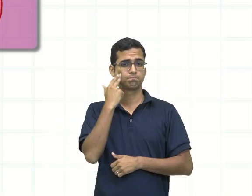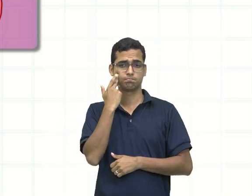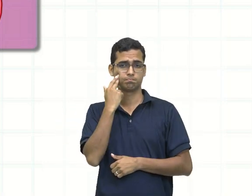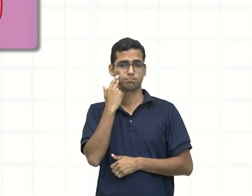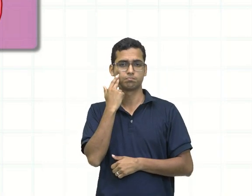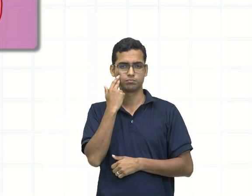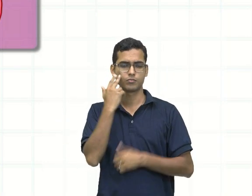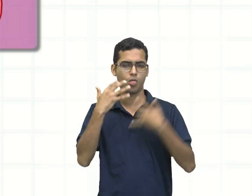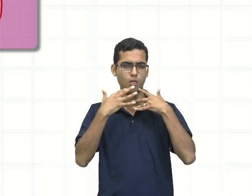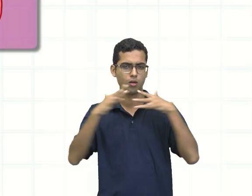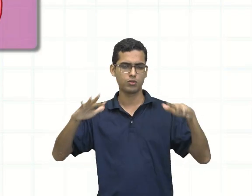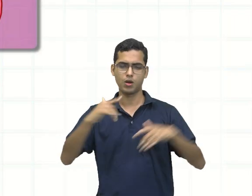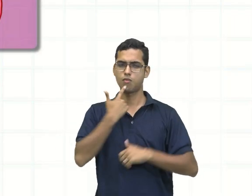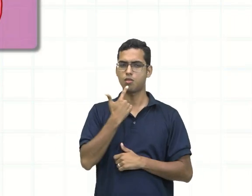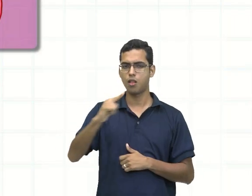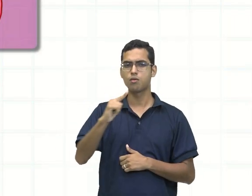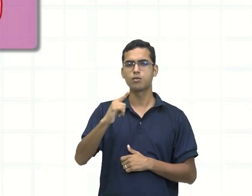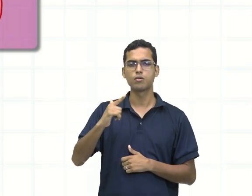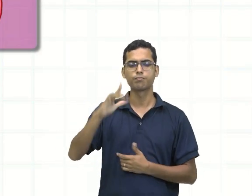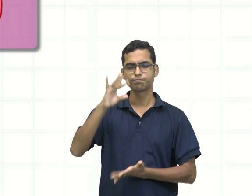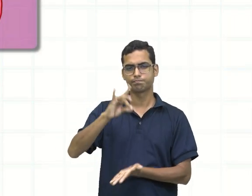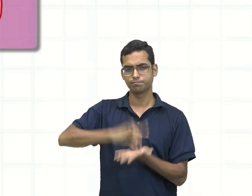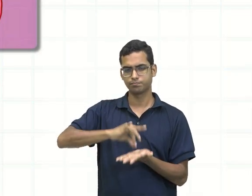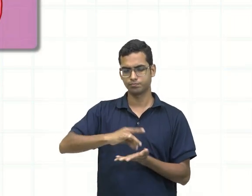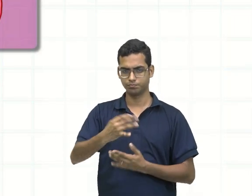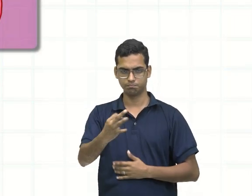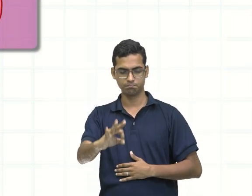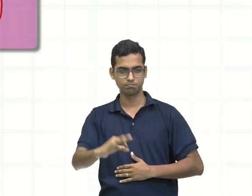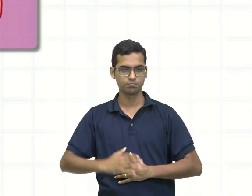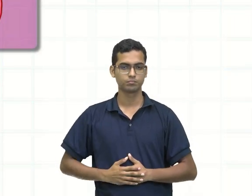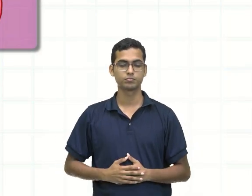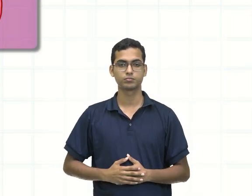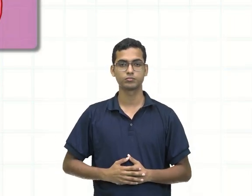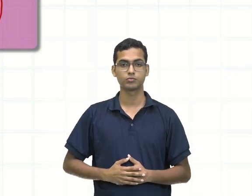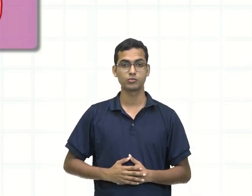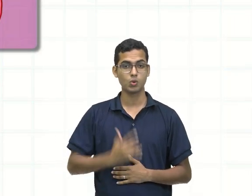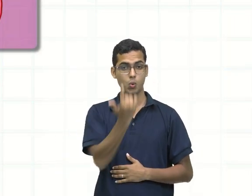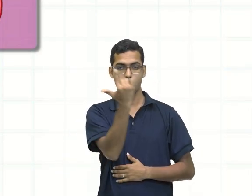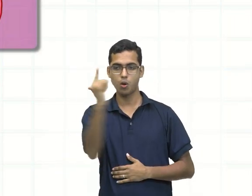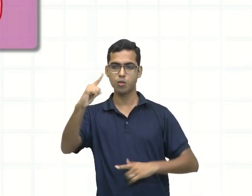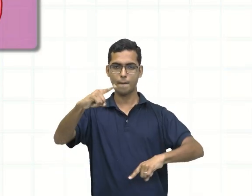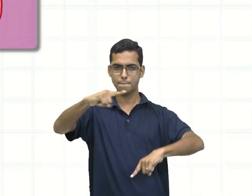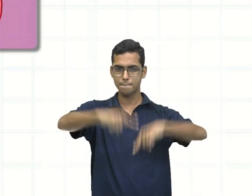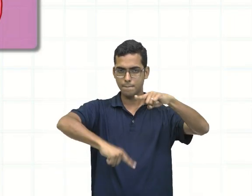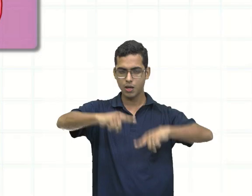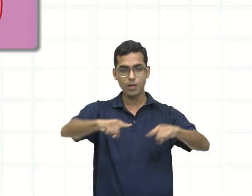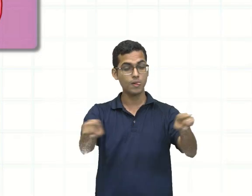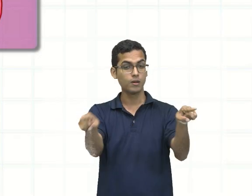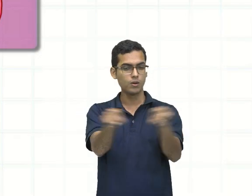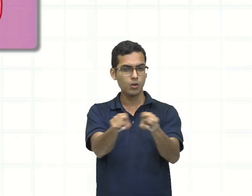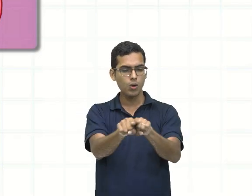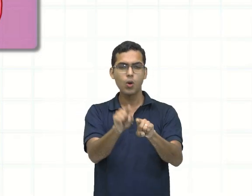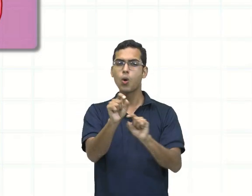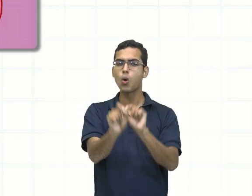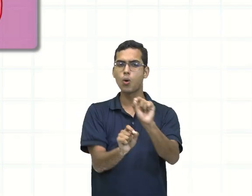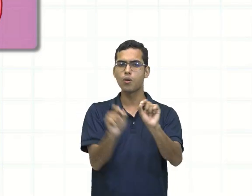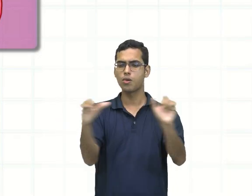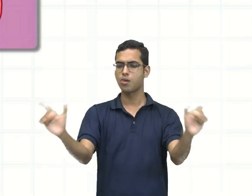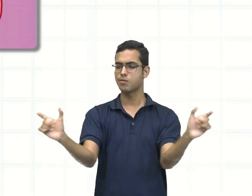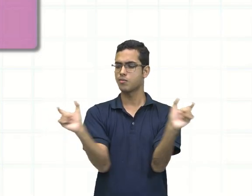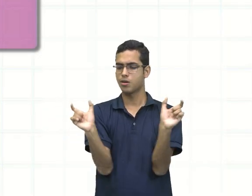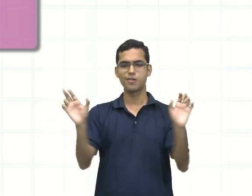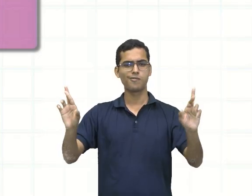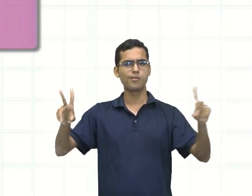vai mudando com o tempo. Vamos ver agora mais um objeto que tem palavras, né, diferentes